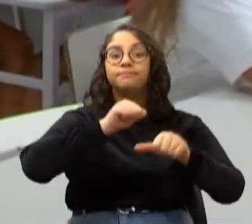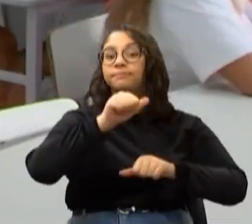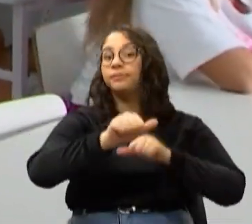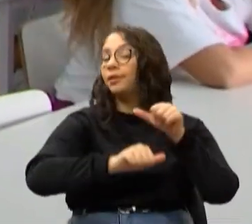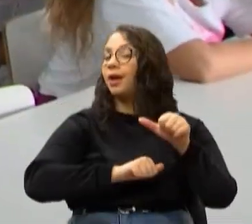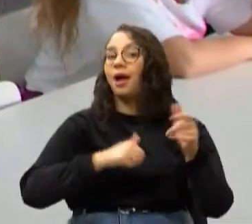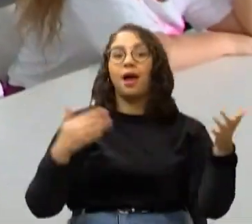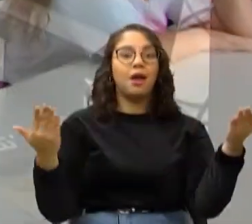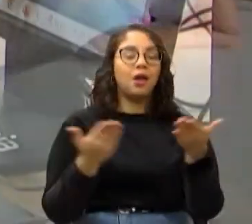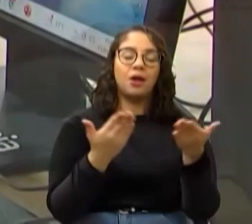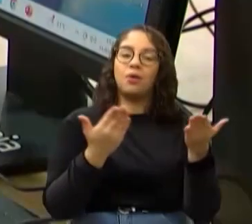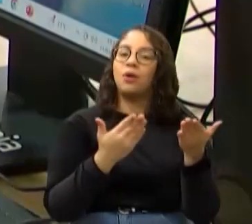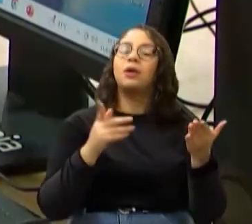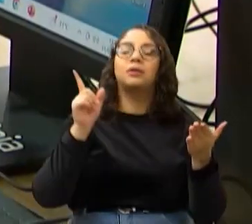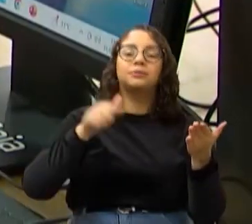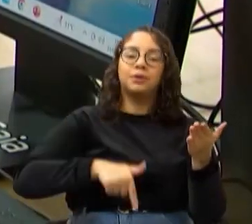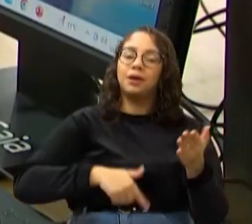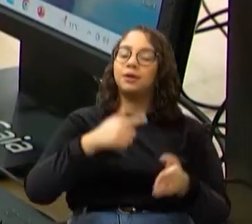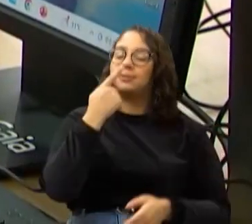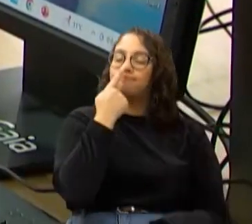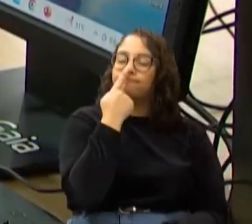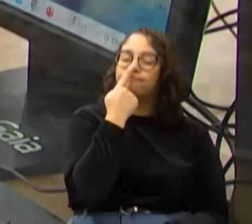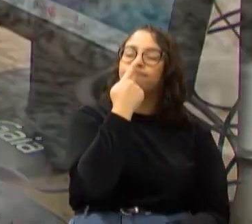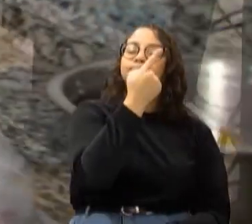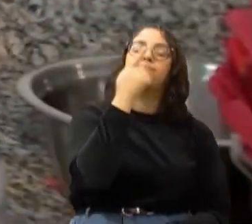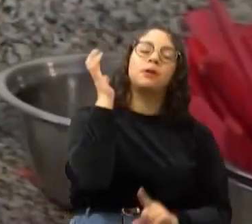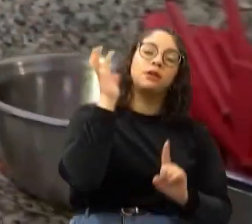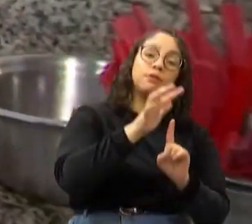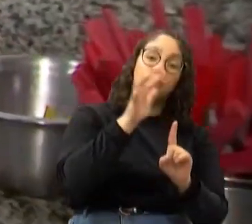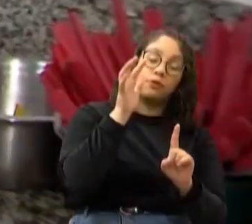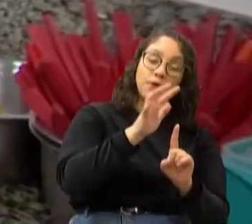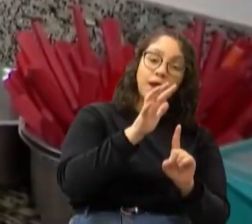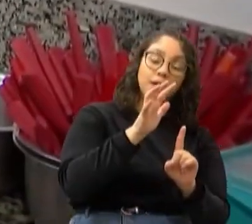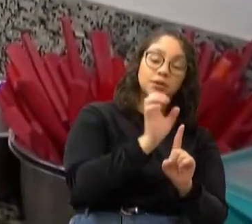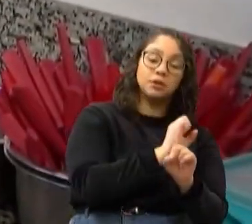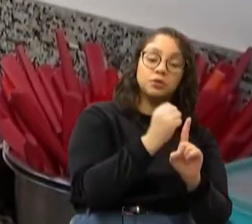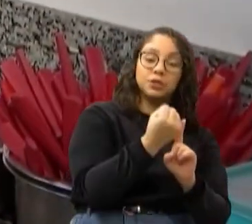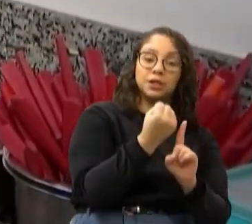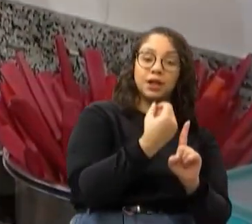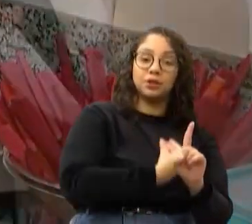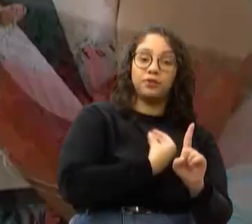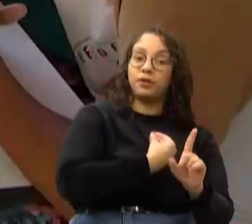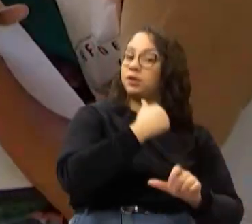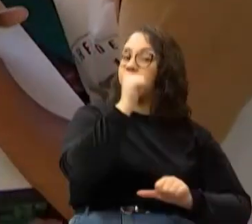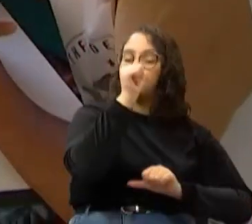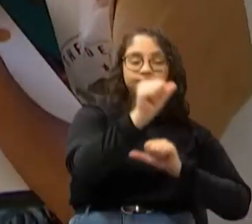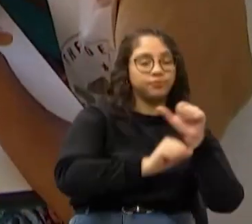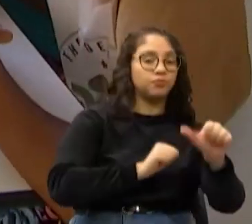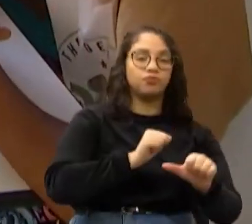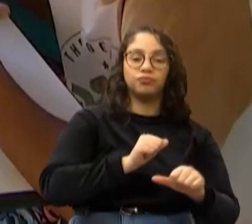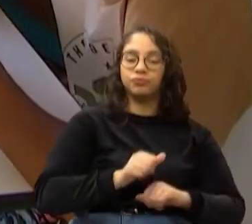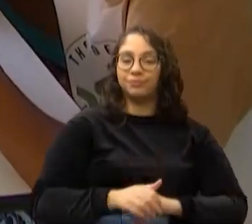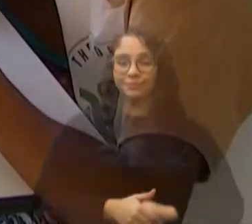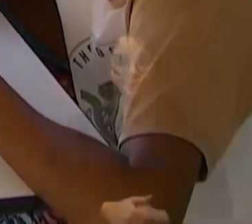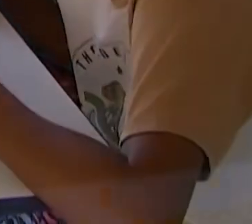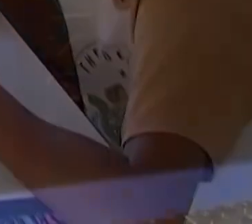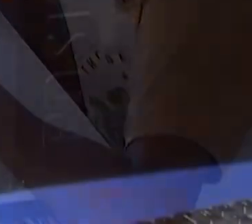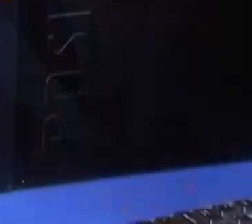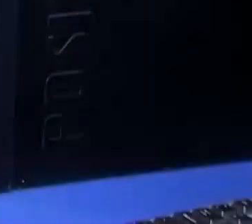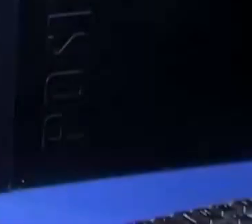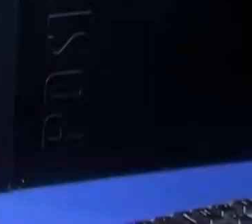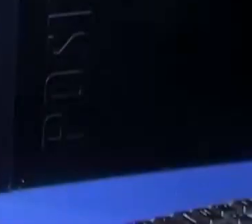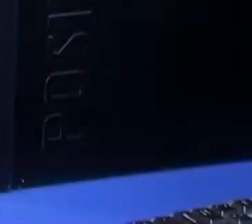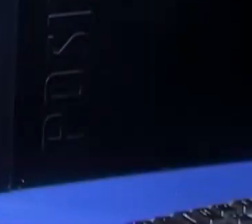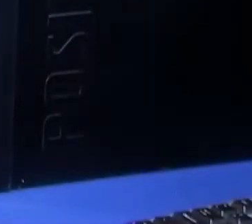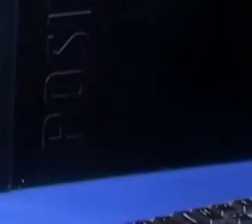transformam territórios, mais do que nunca, servem de inspiração para transformar em vidas.